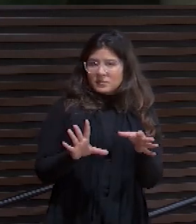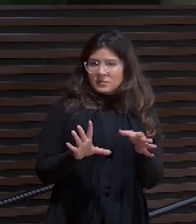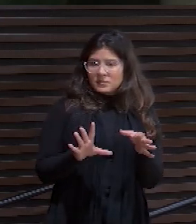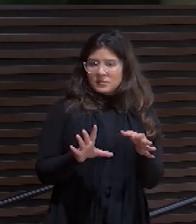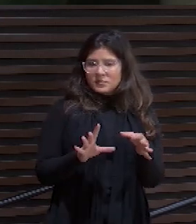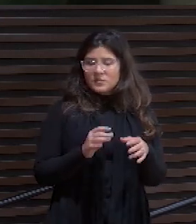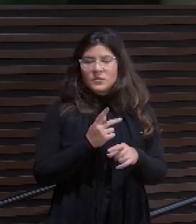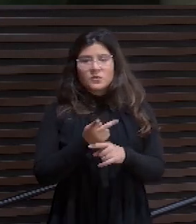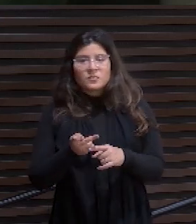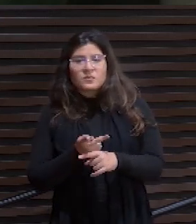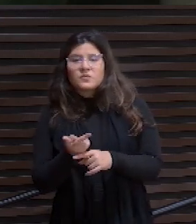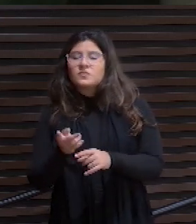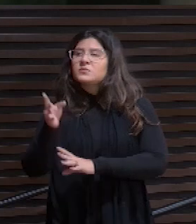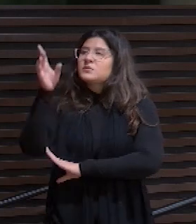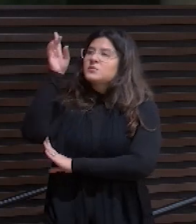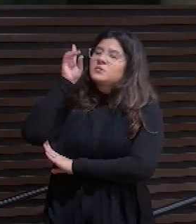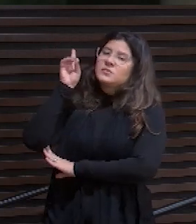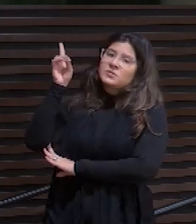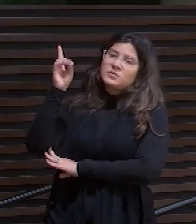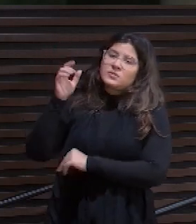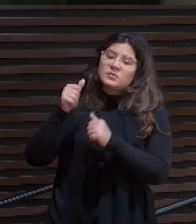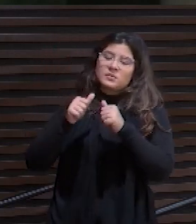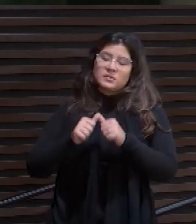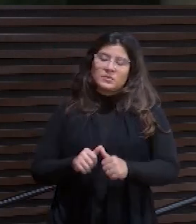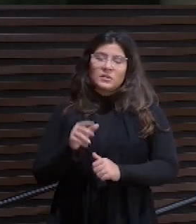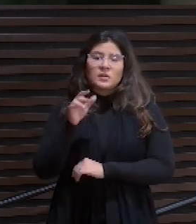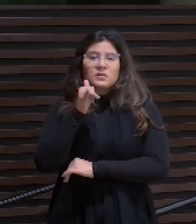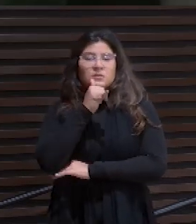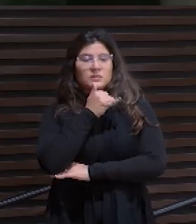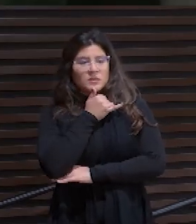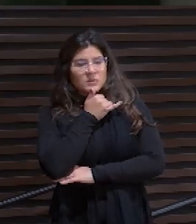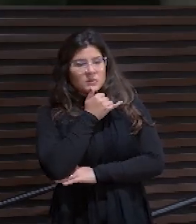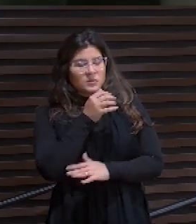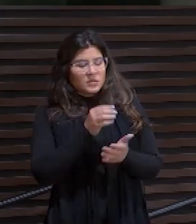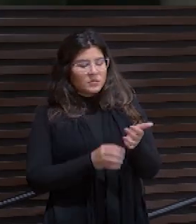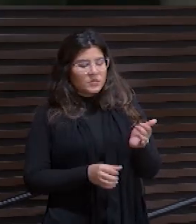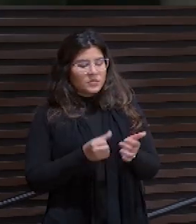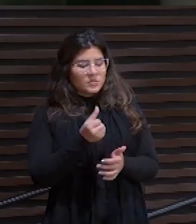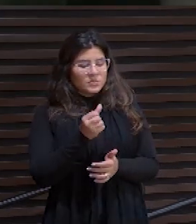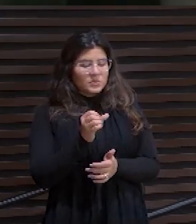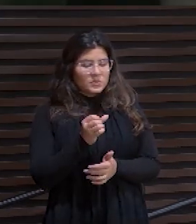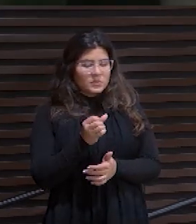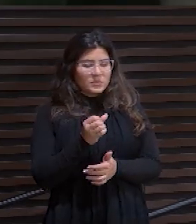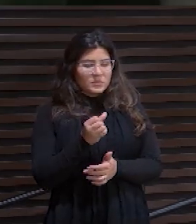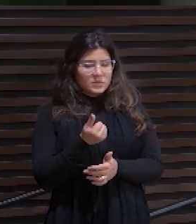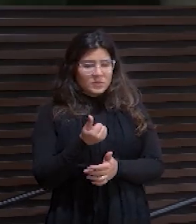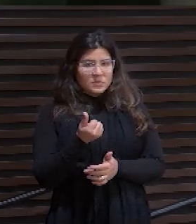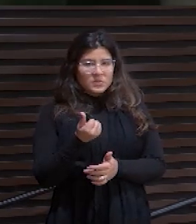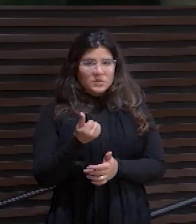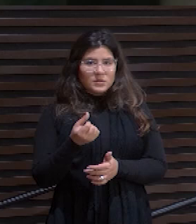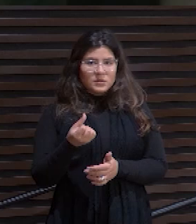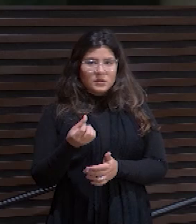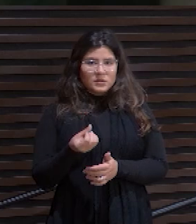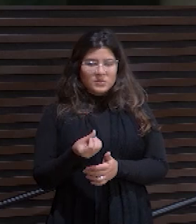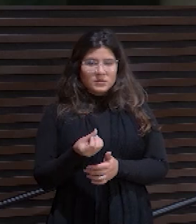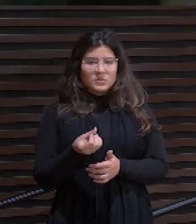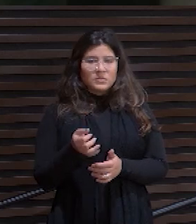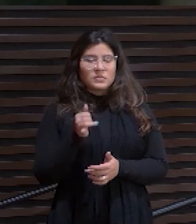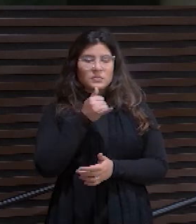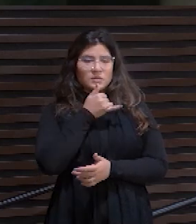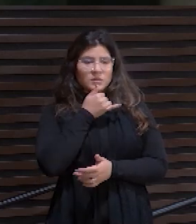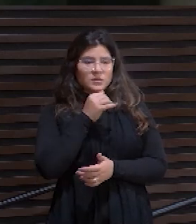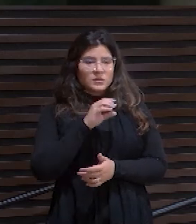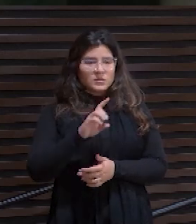de busca a Deus. Eles estariam tristes e nós vemos no capítulo 16 de João que eles ficaram tristes que Jesus se foi depois